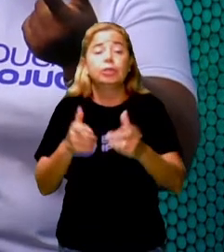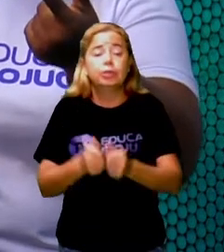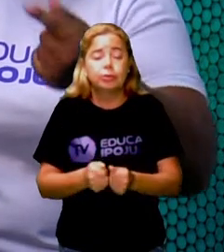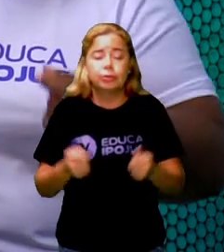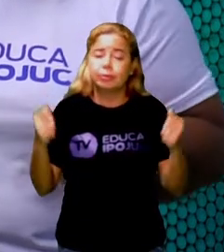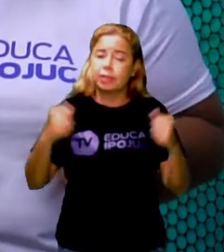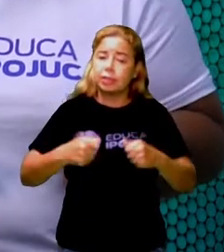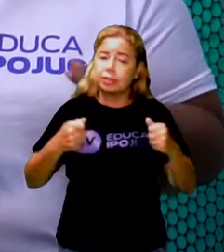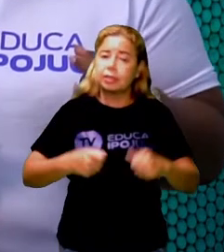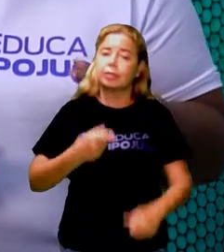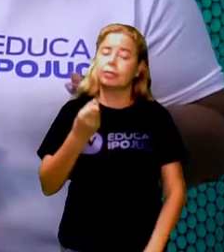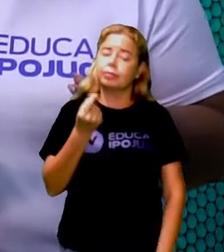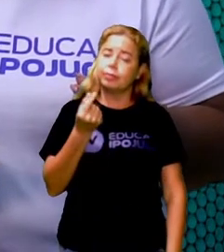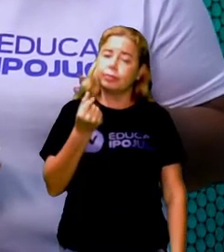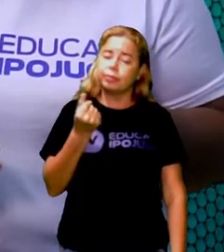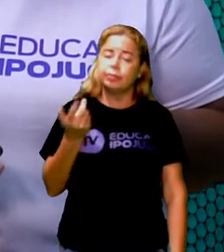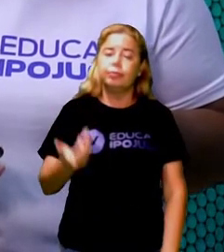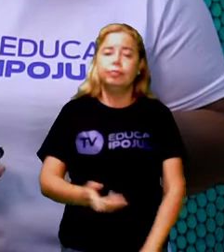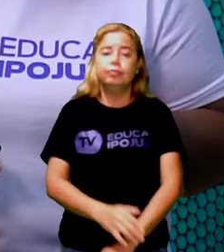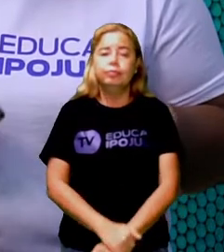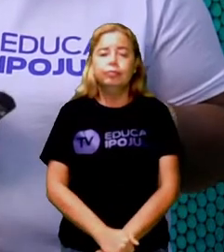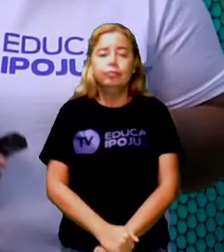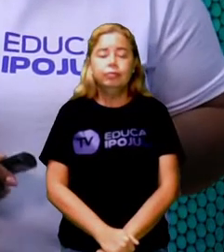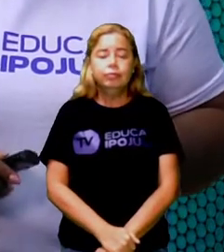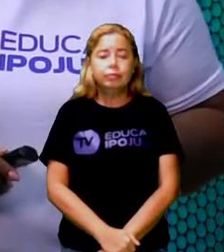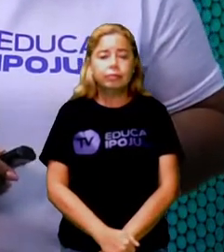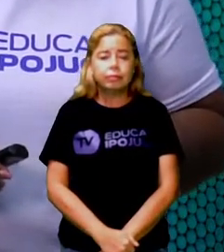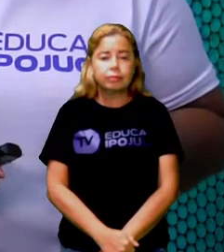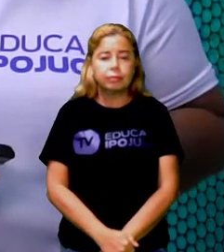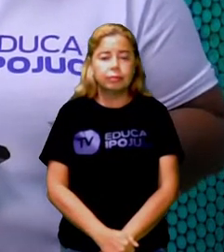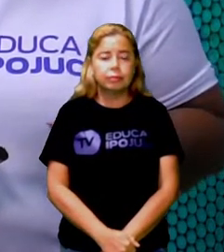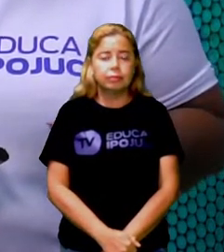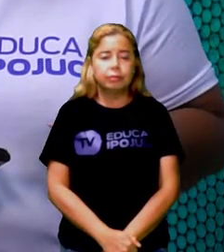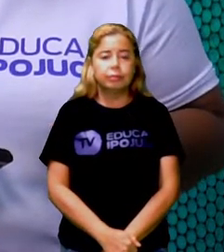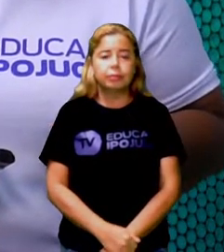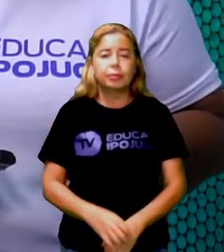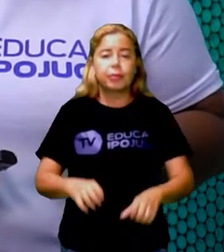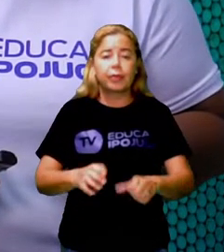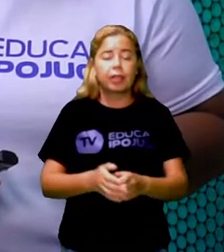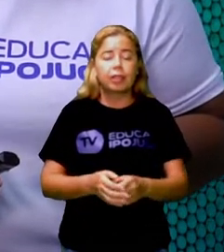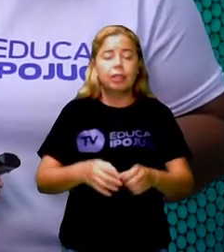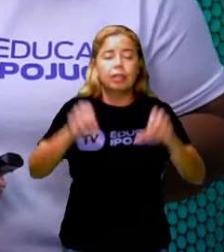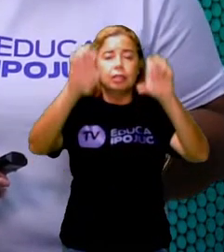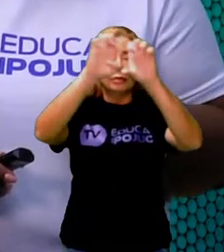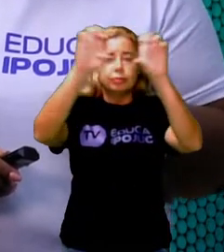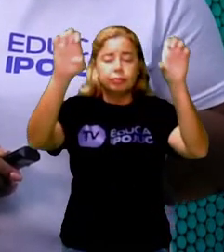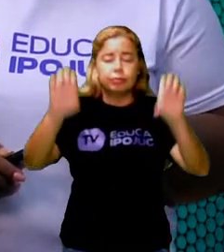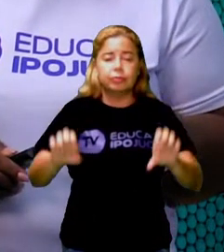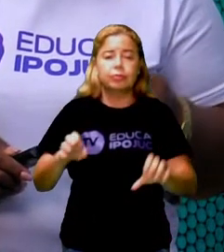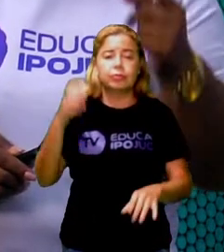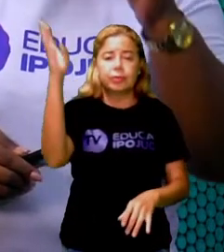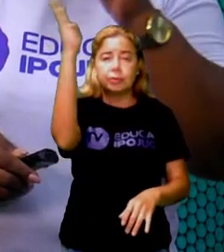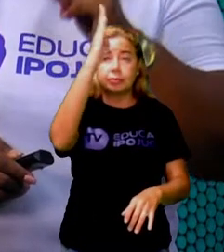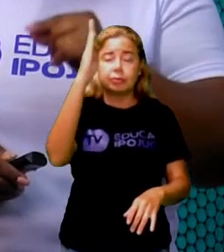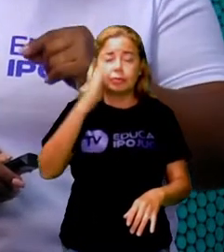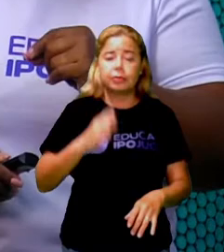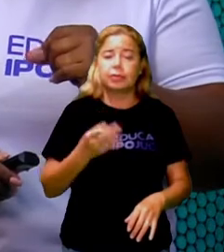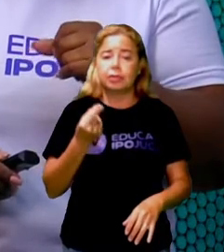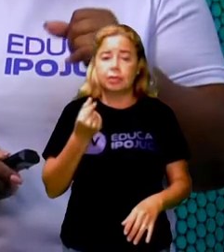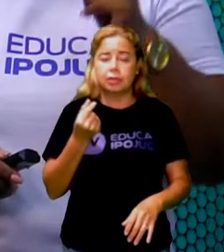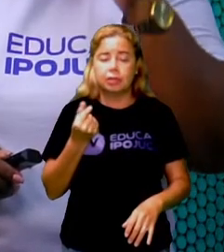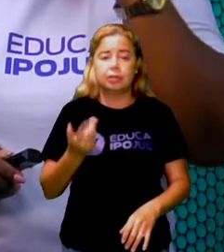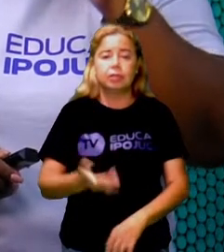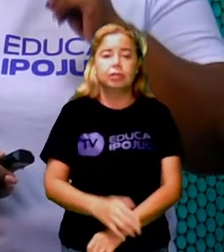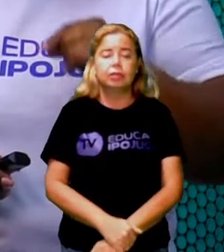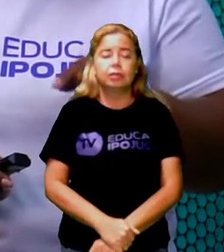do dinheiro. E no nosso sistema monetário brasileiro, né,